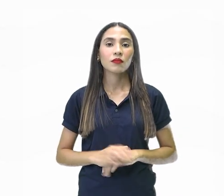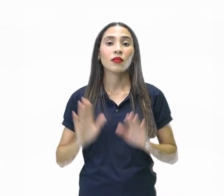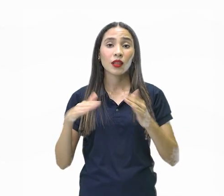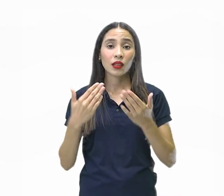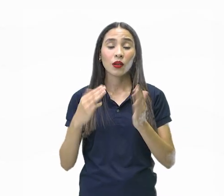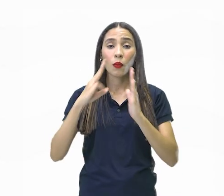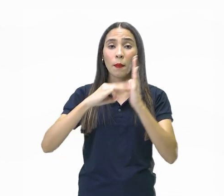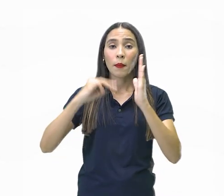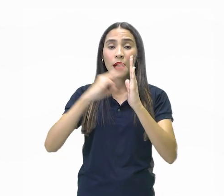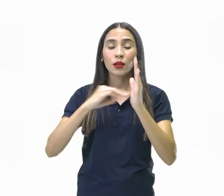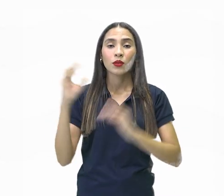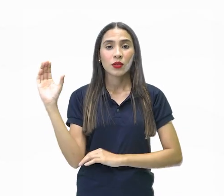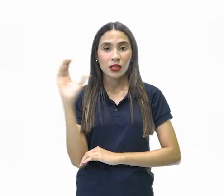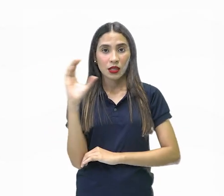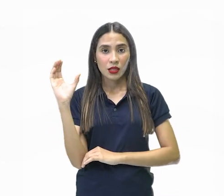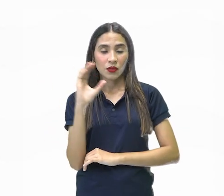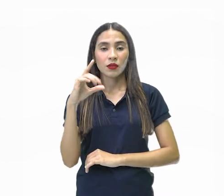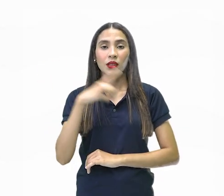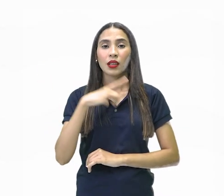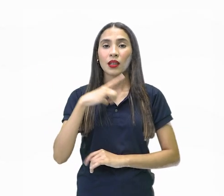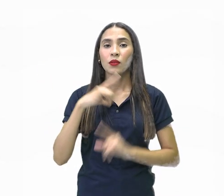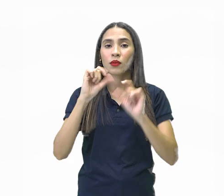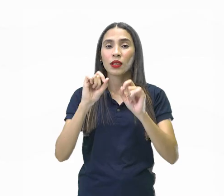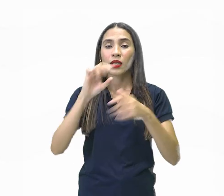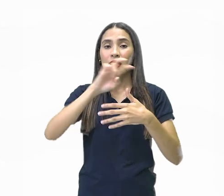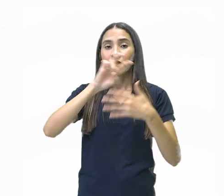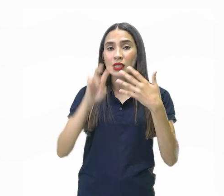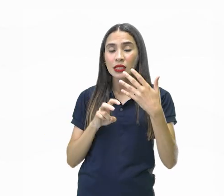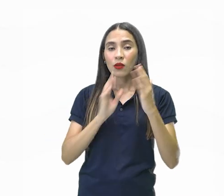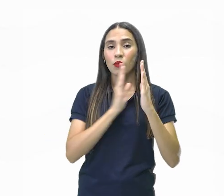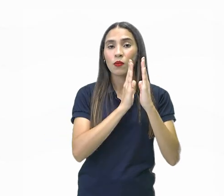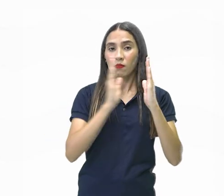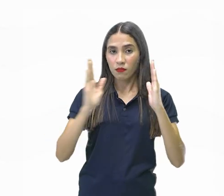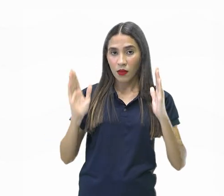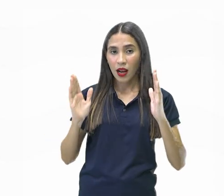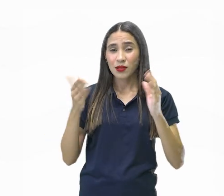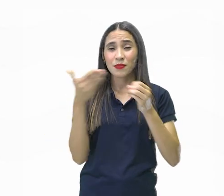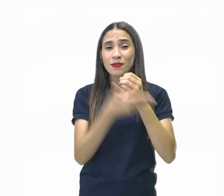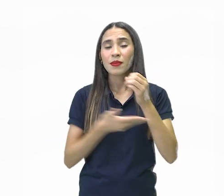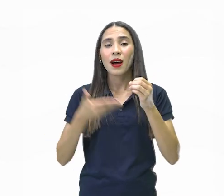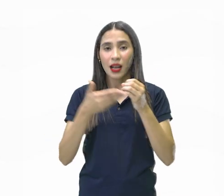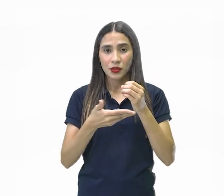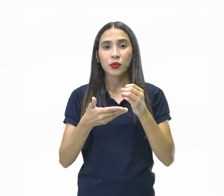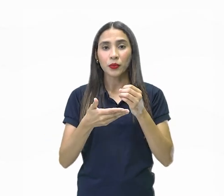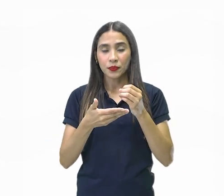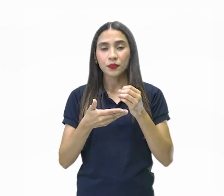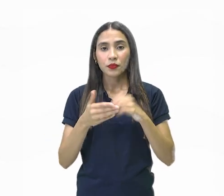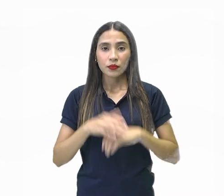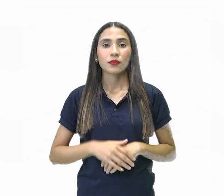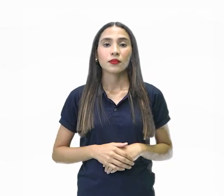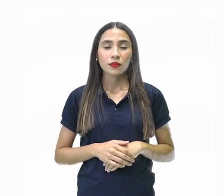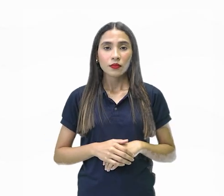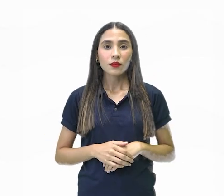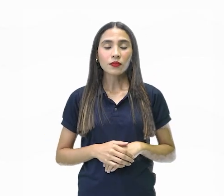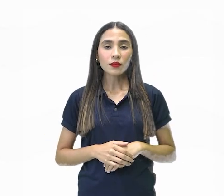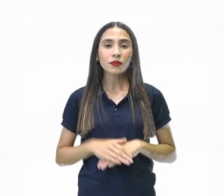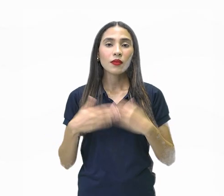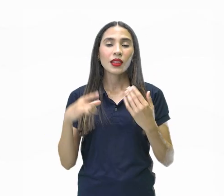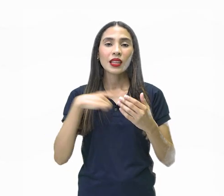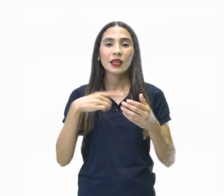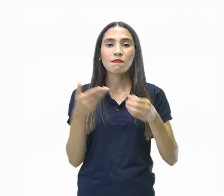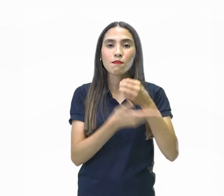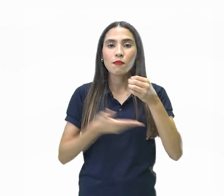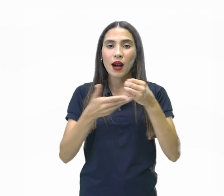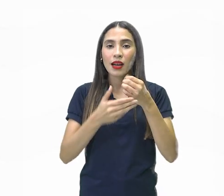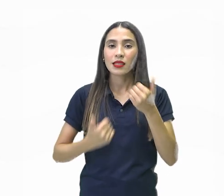O método científico, ele tem 5 passos básicos, né? Ali onde ele